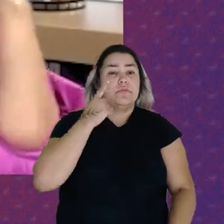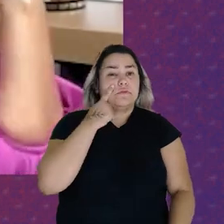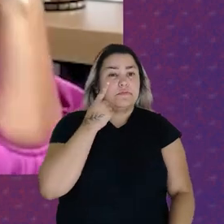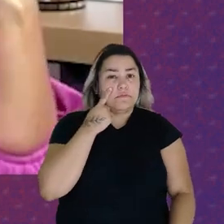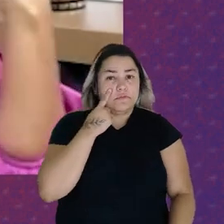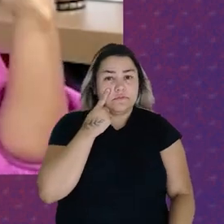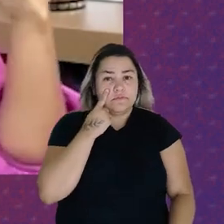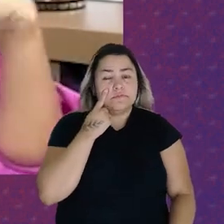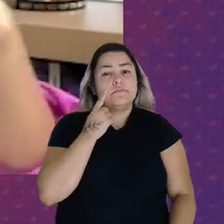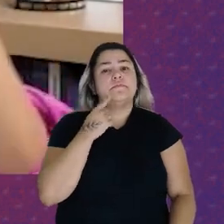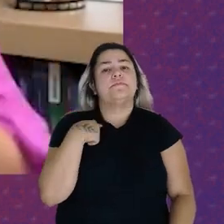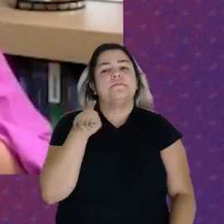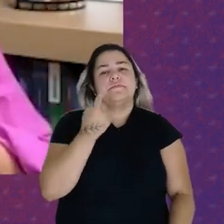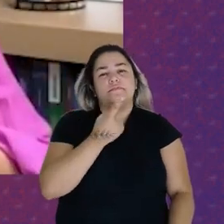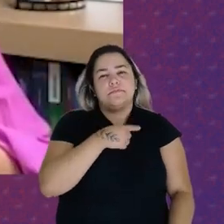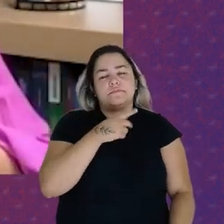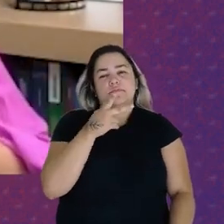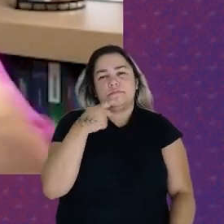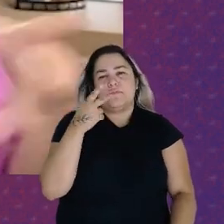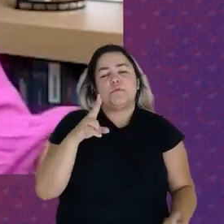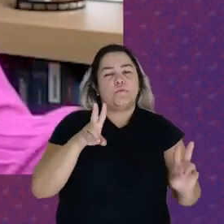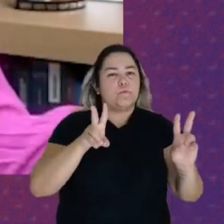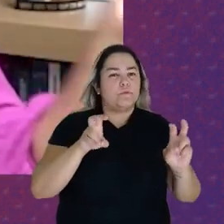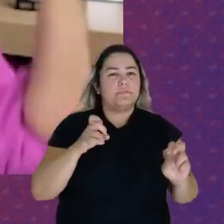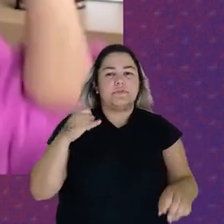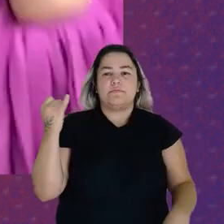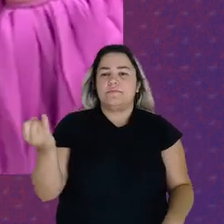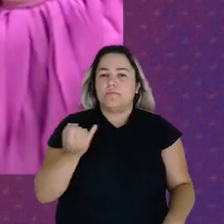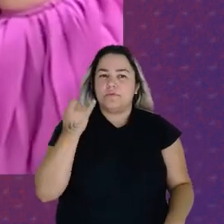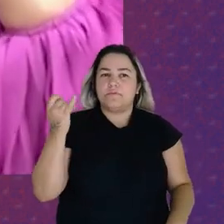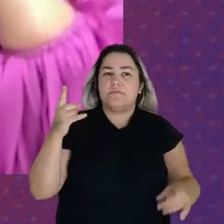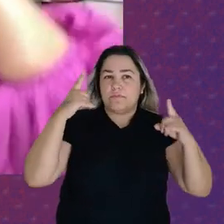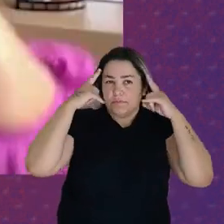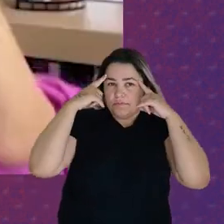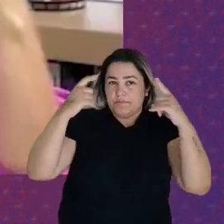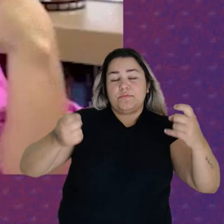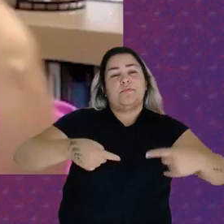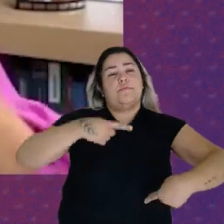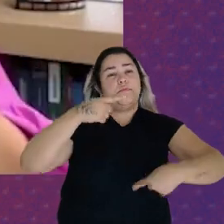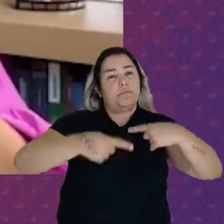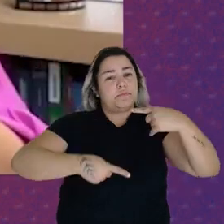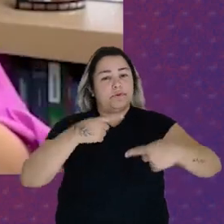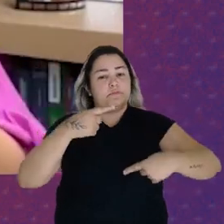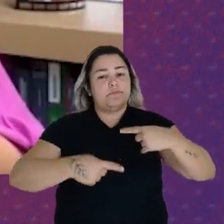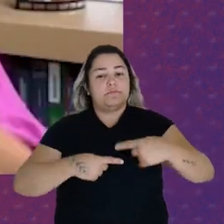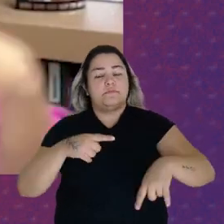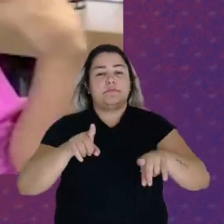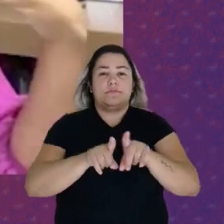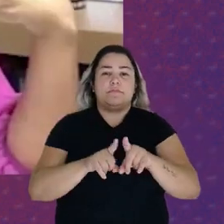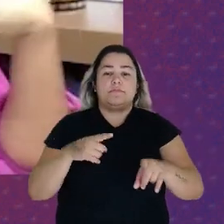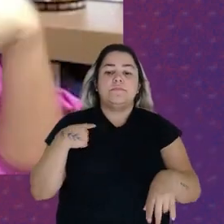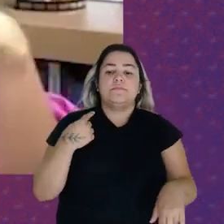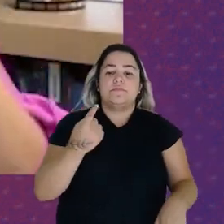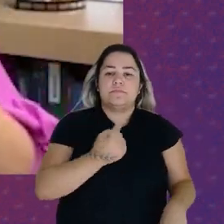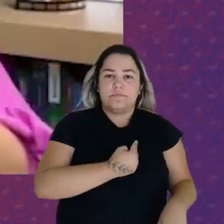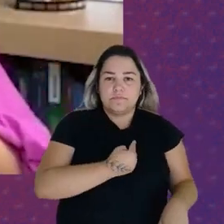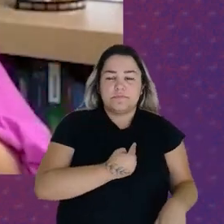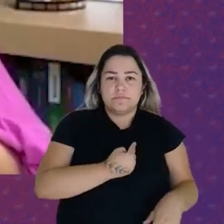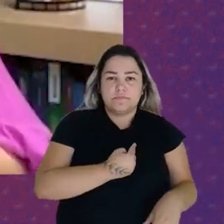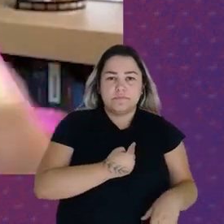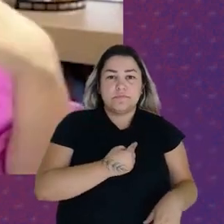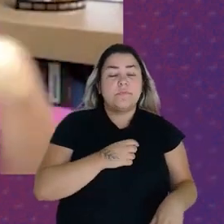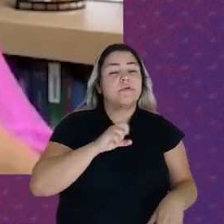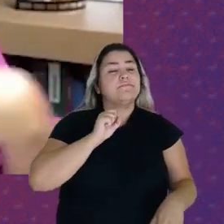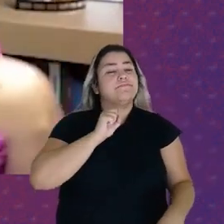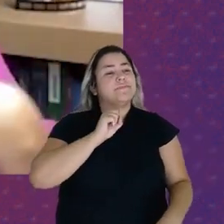a gente vai falar de um tema tão importante como violência política de gênero, a gente se